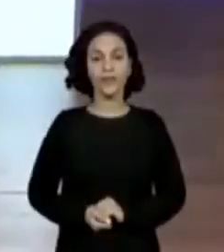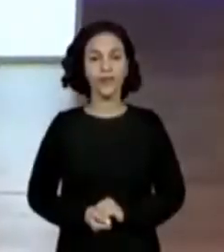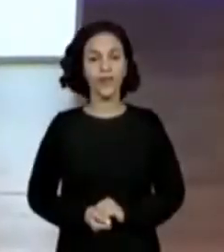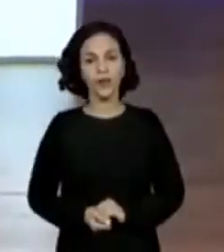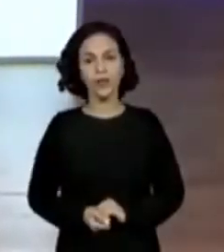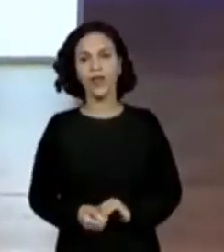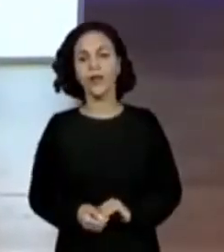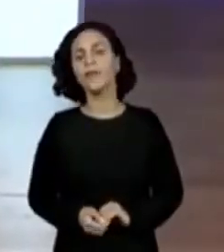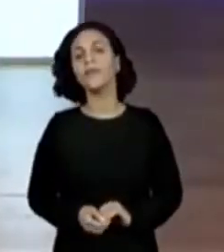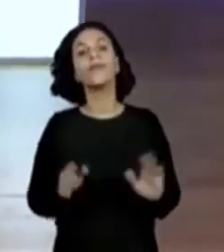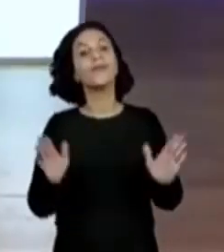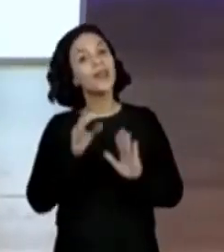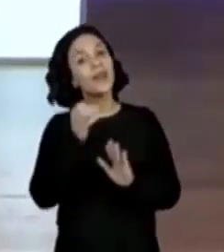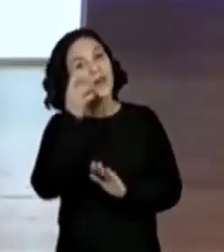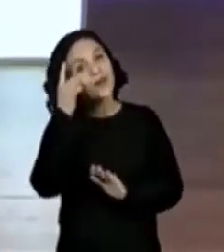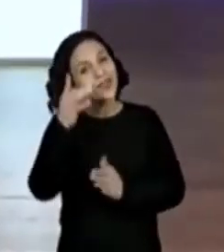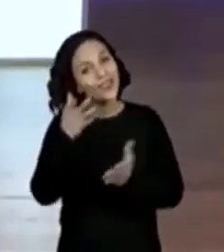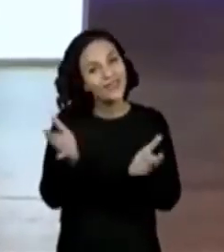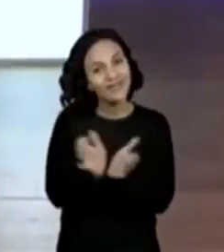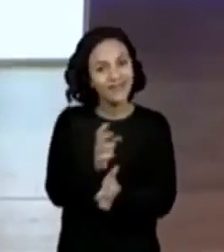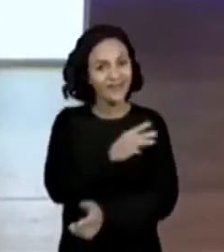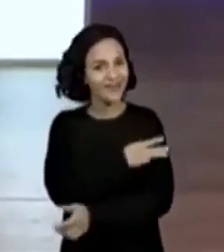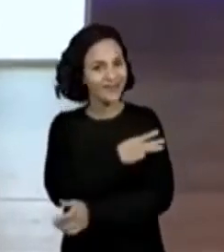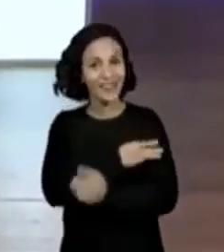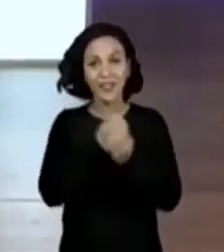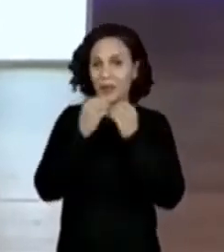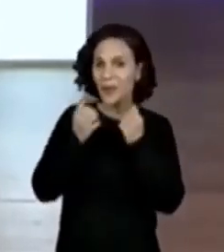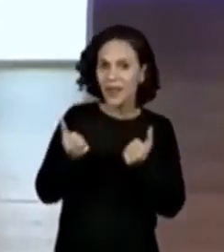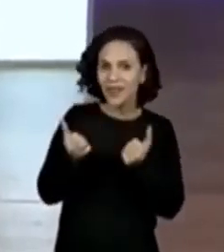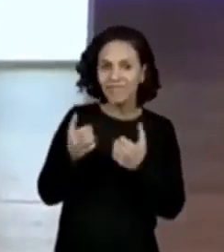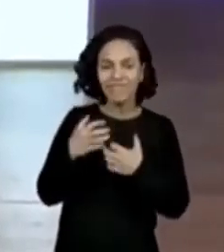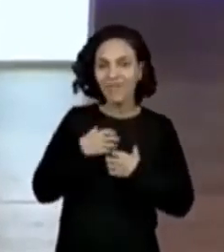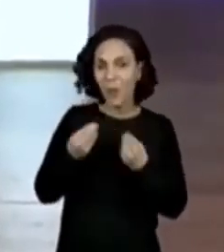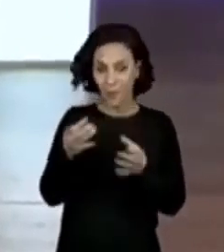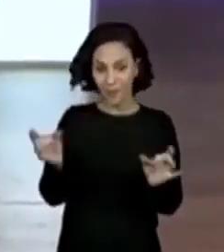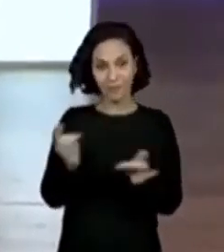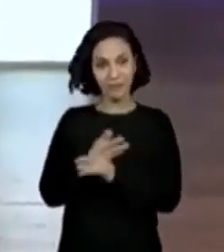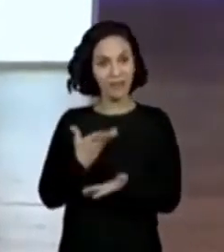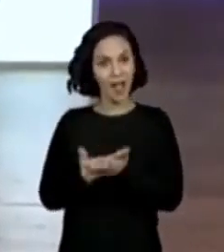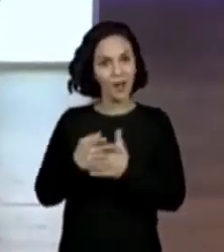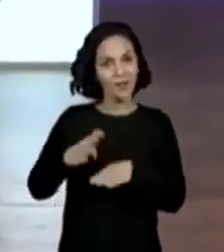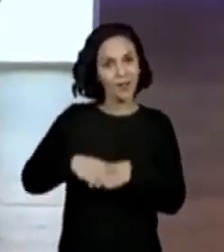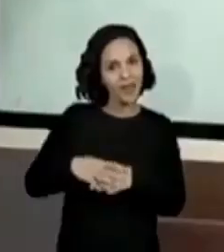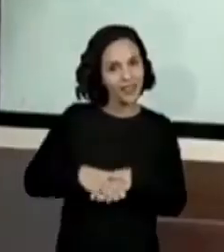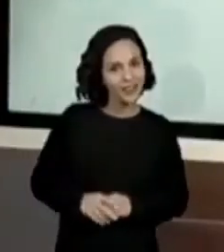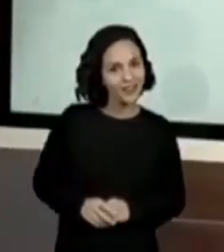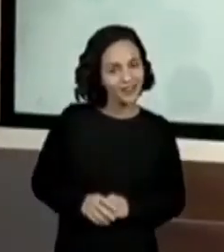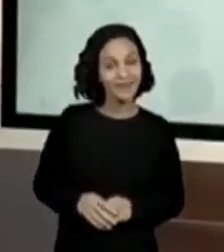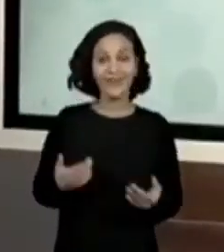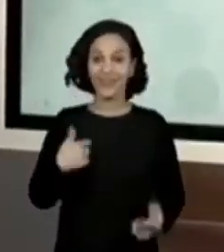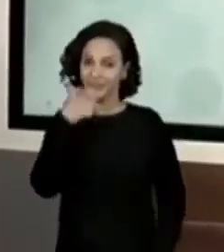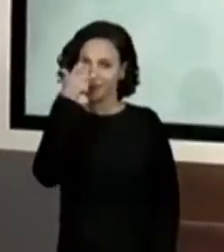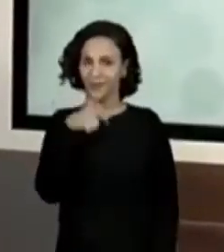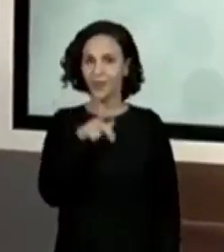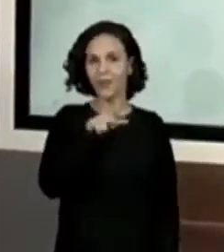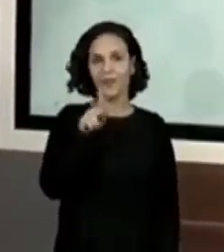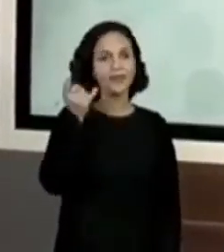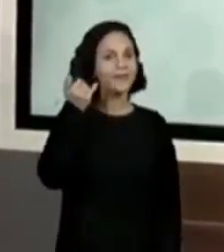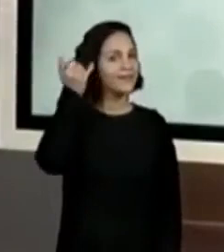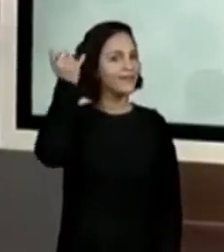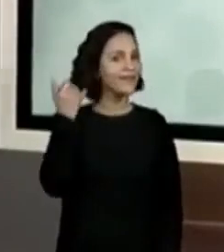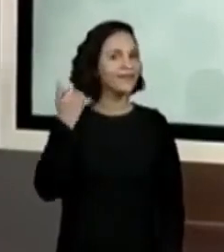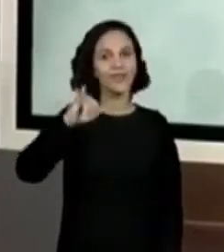Bom dia, terceiro ano. Como vocês estão? E aí, preparados para a aula de matemática? Eu sou a professora Juliana